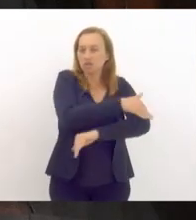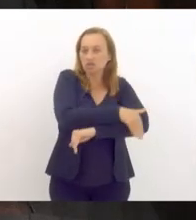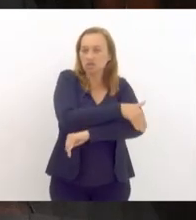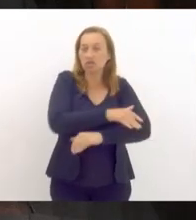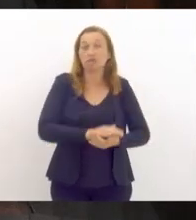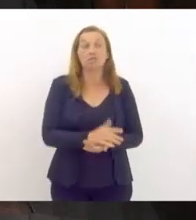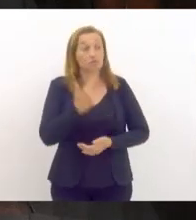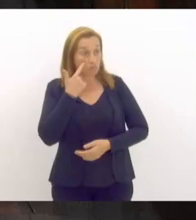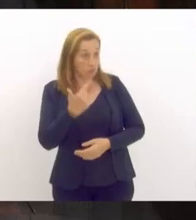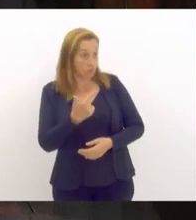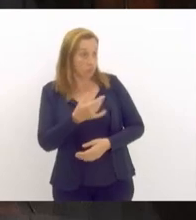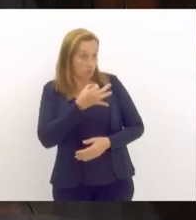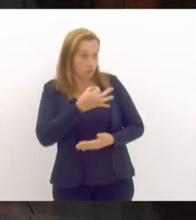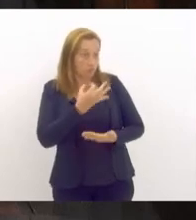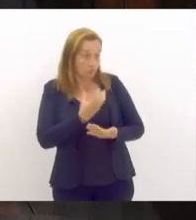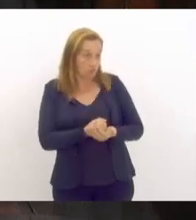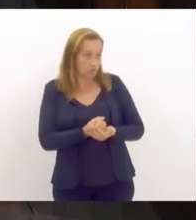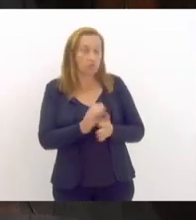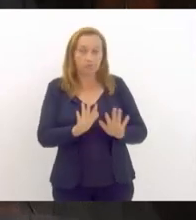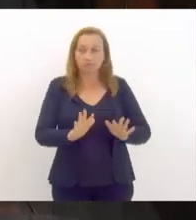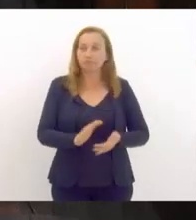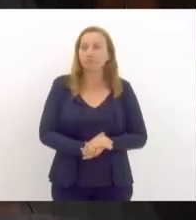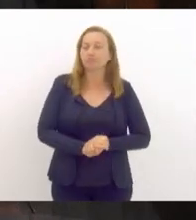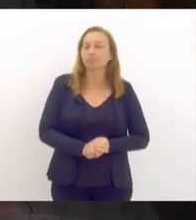não refutei instinto